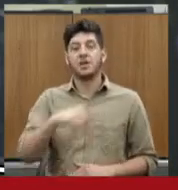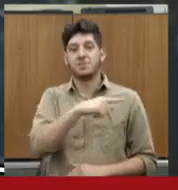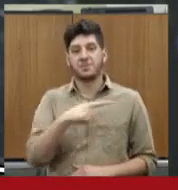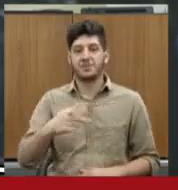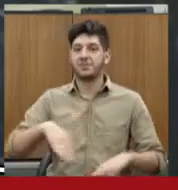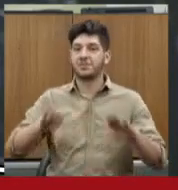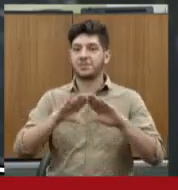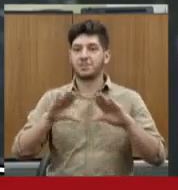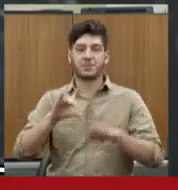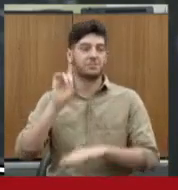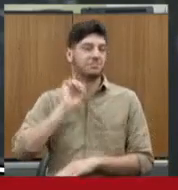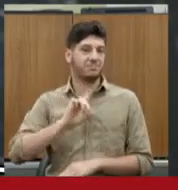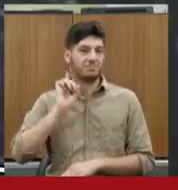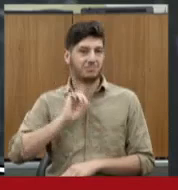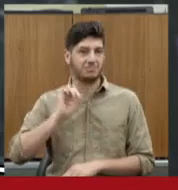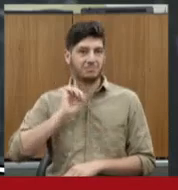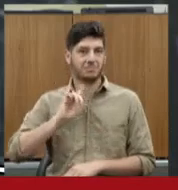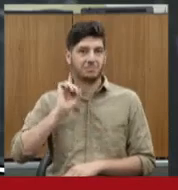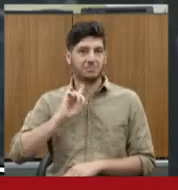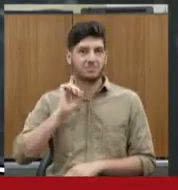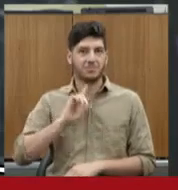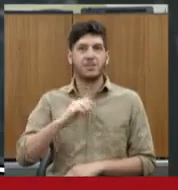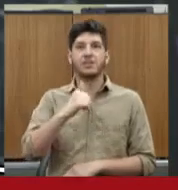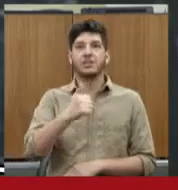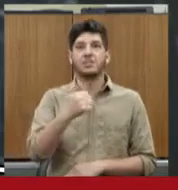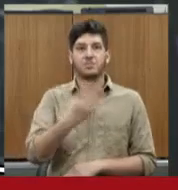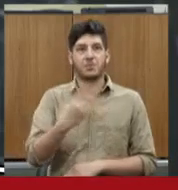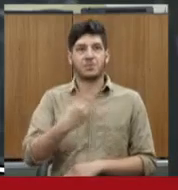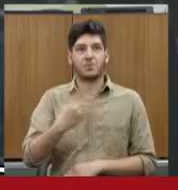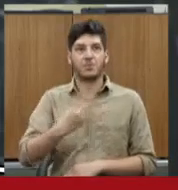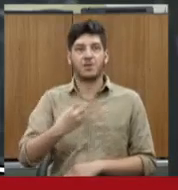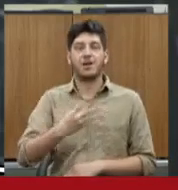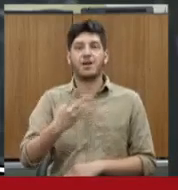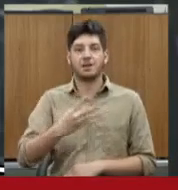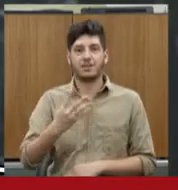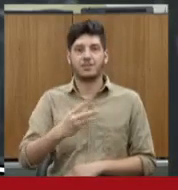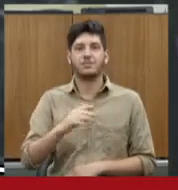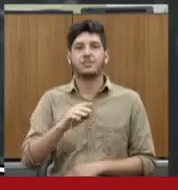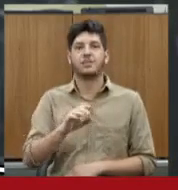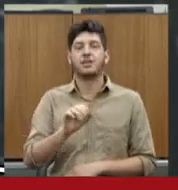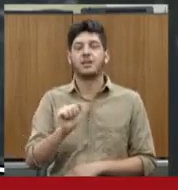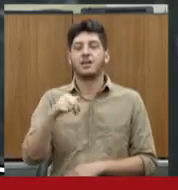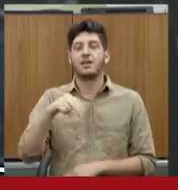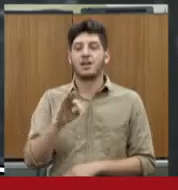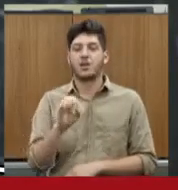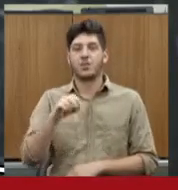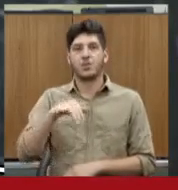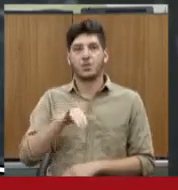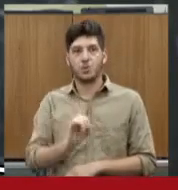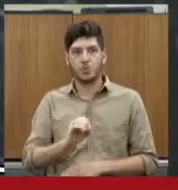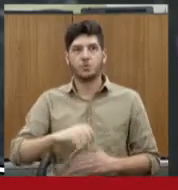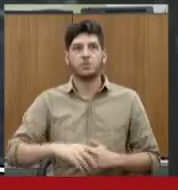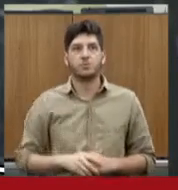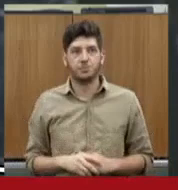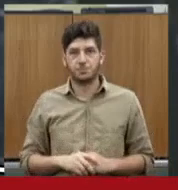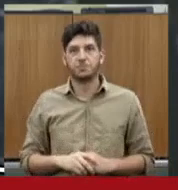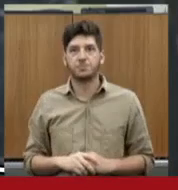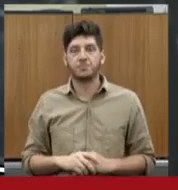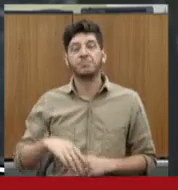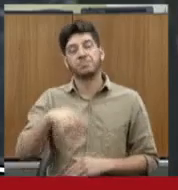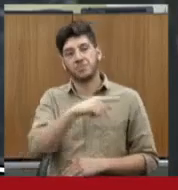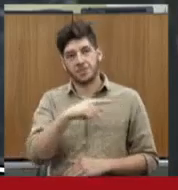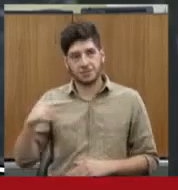Assembleia Legislativa do Estado de Minas Gerais da 14ª Legislatura, deputado Antônio Júlio. Excelentíssimo senhor